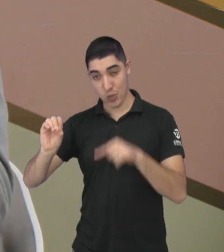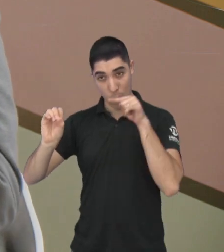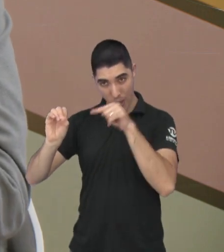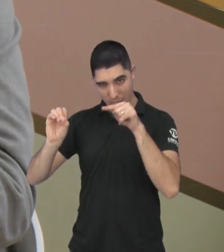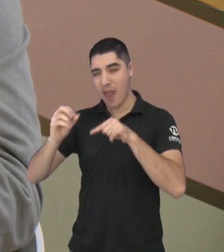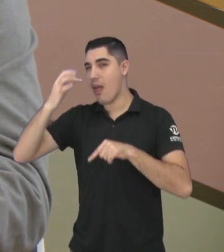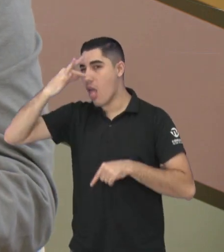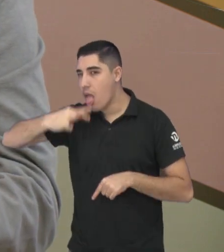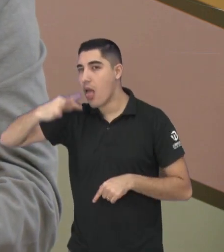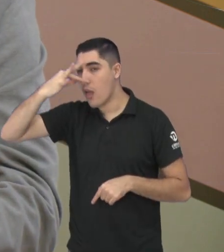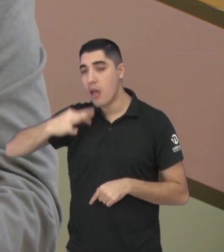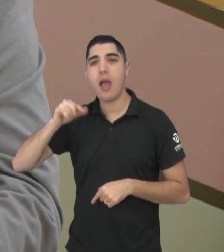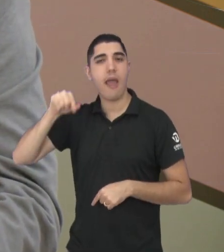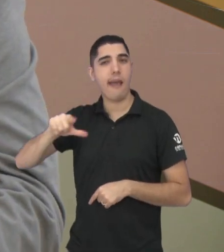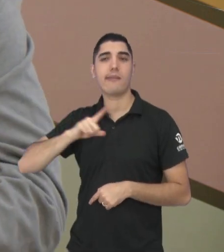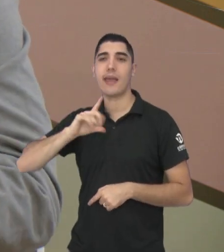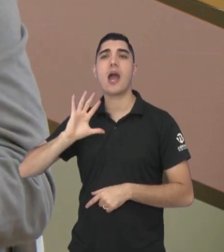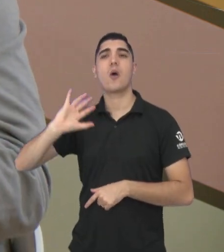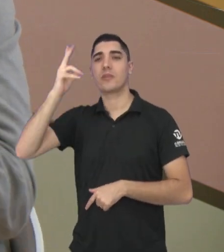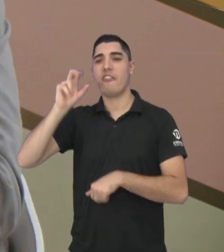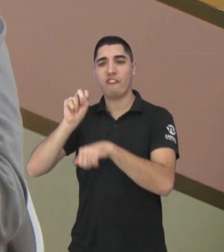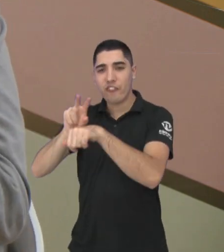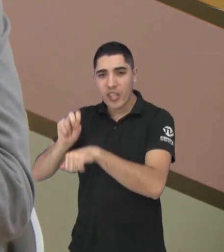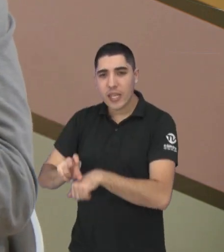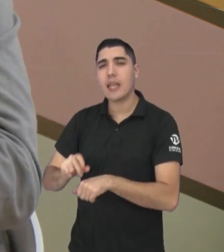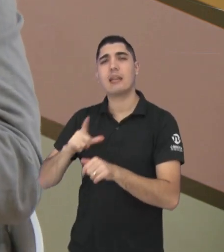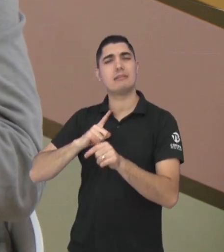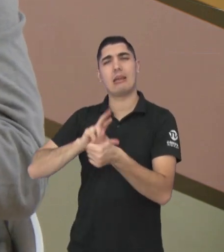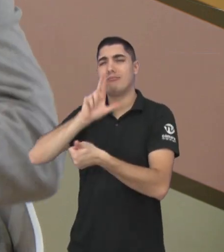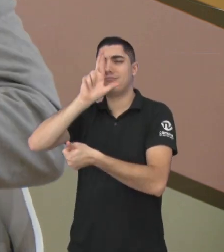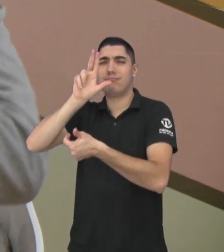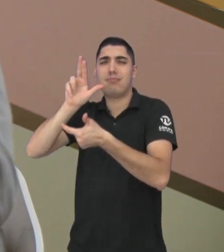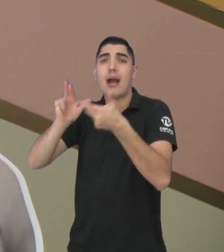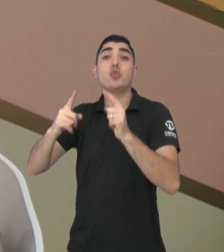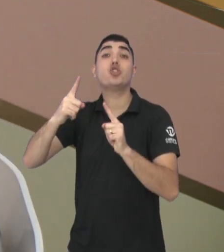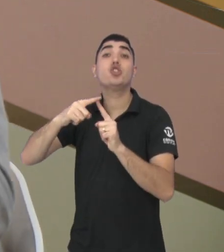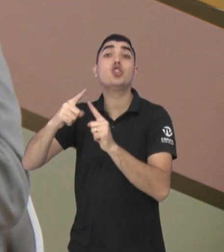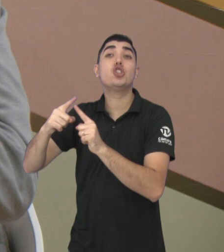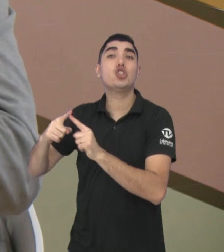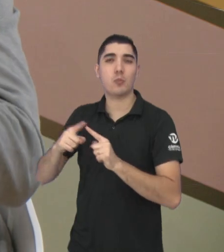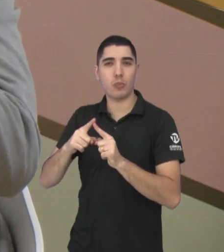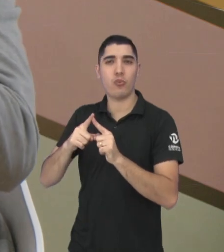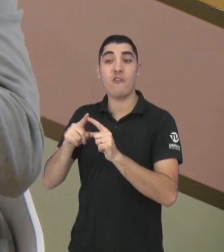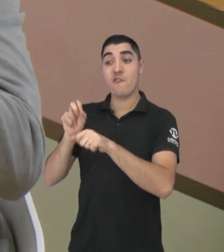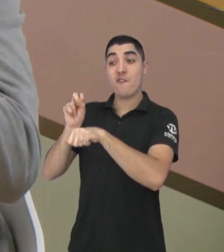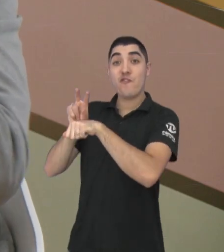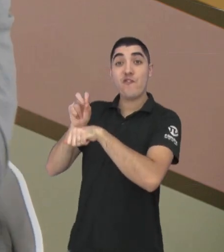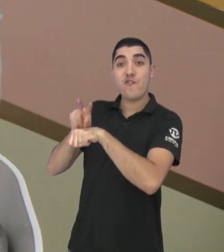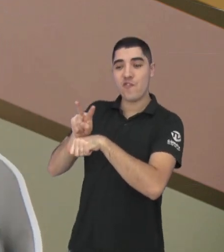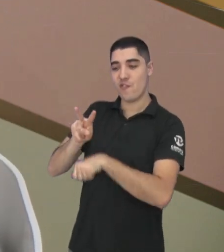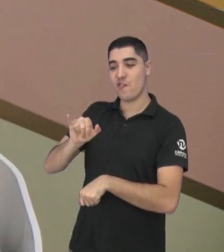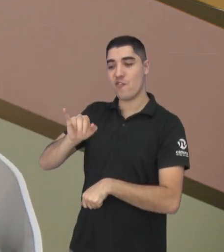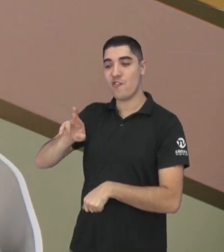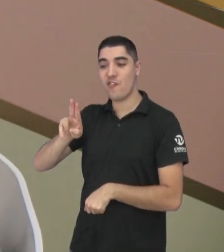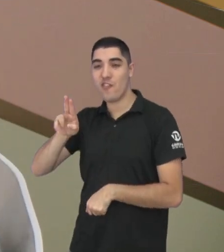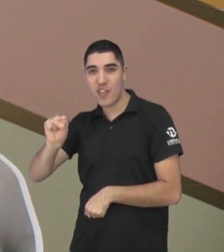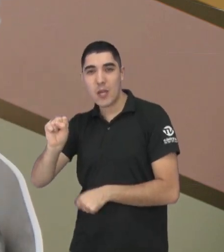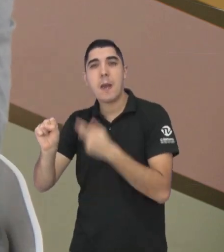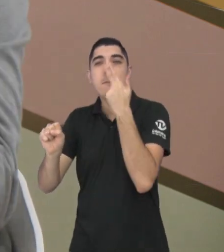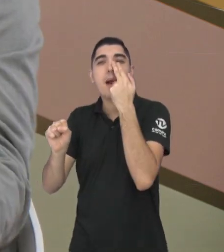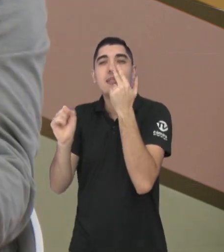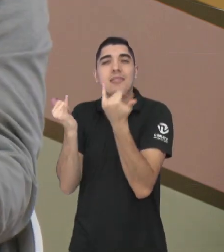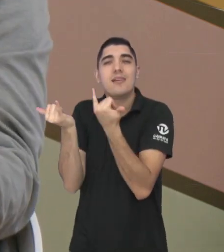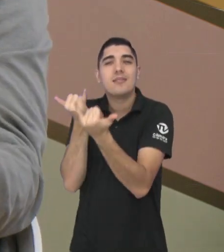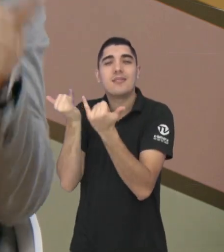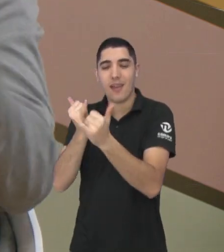inúmeros, adenovírus, existem os rinovírus, existem todos os flavivírus, esses pequenos coronavírus, que